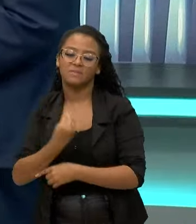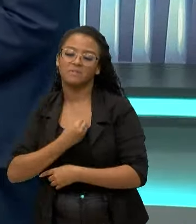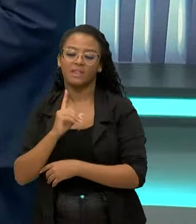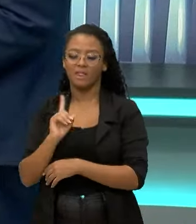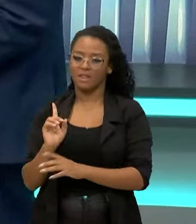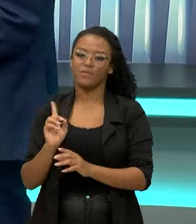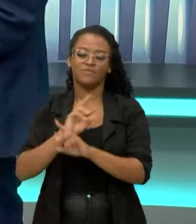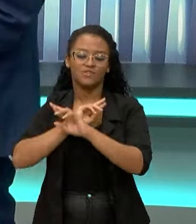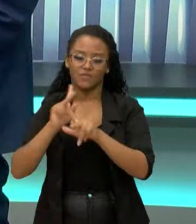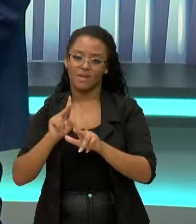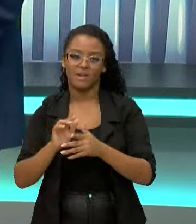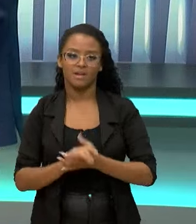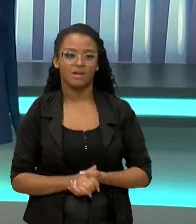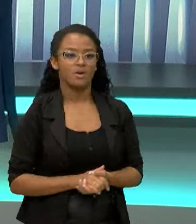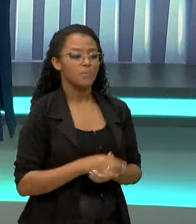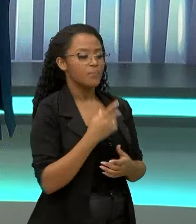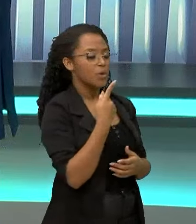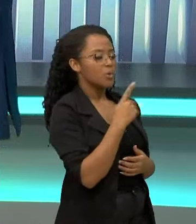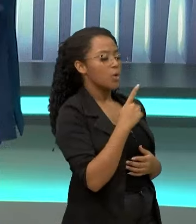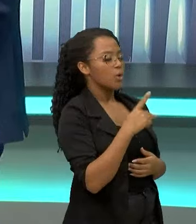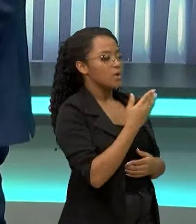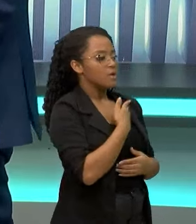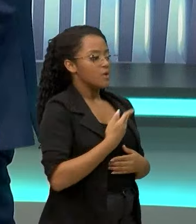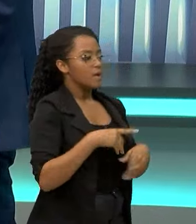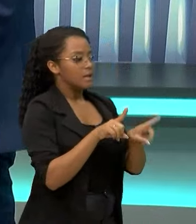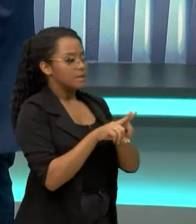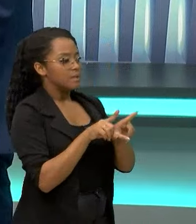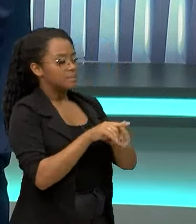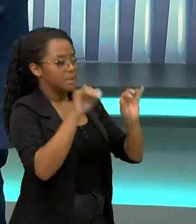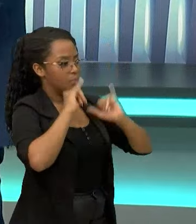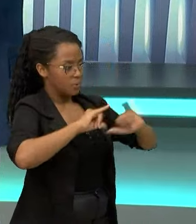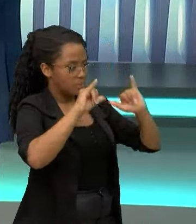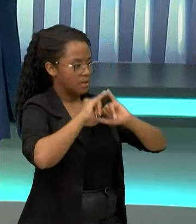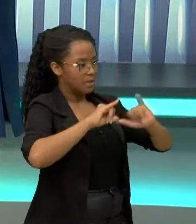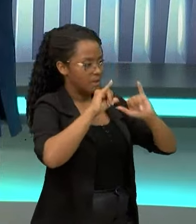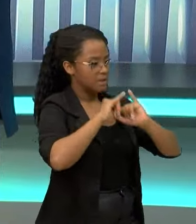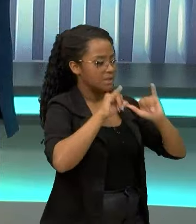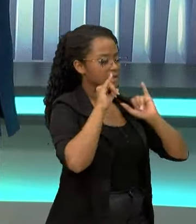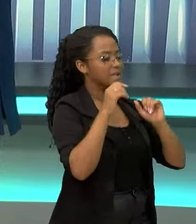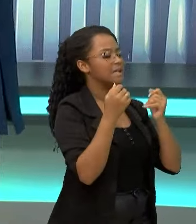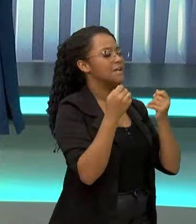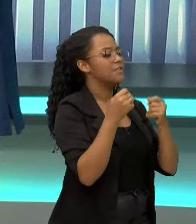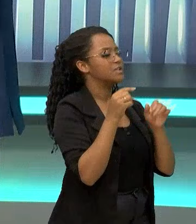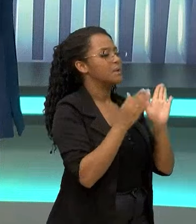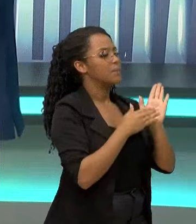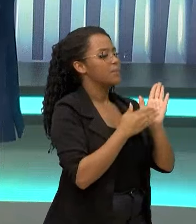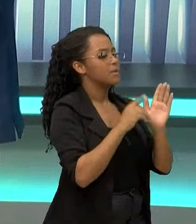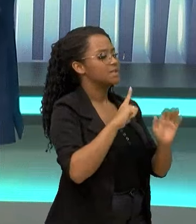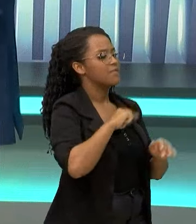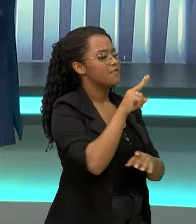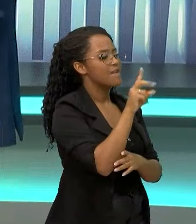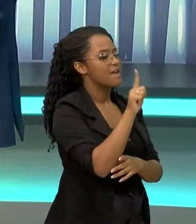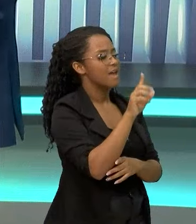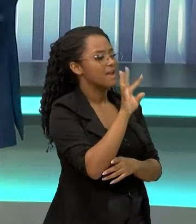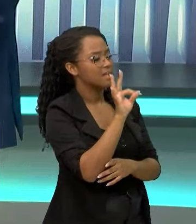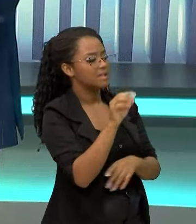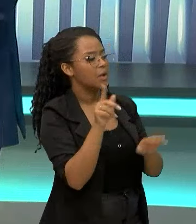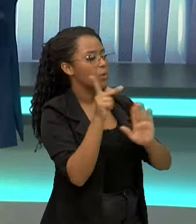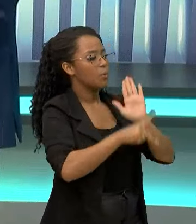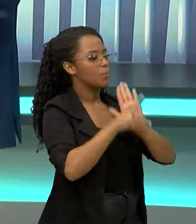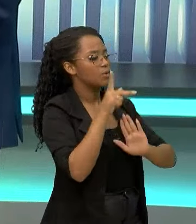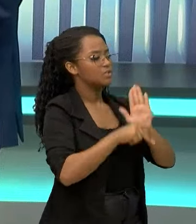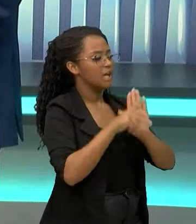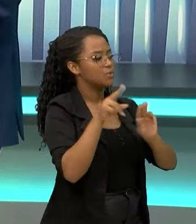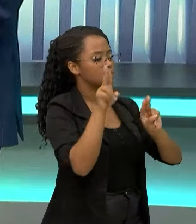no seu programa de governo e também na propaganda eleitoral, a possibilidade do VLT com aquele projeto que foi apresentado pela Universidade Federal de Uberlândia,